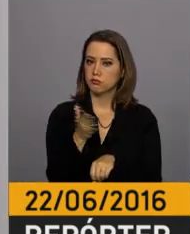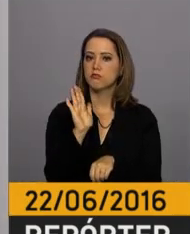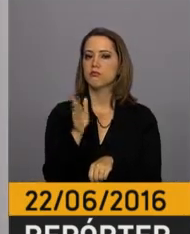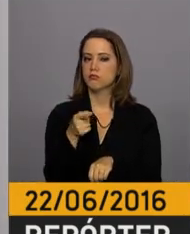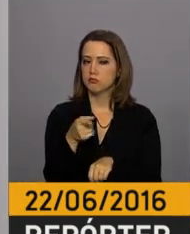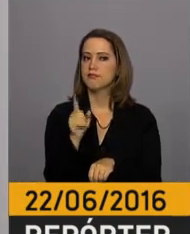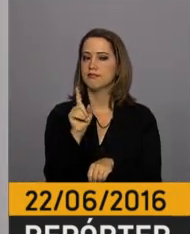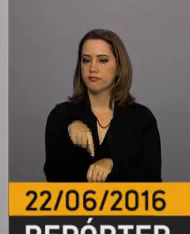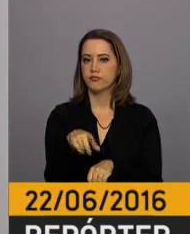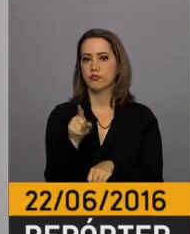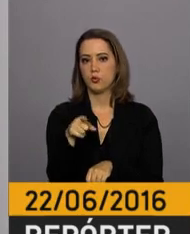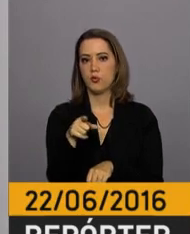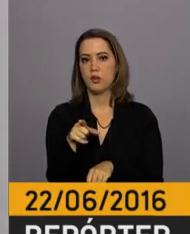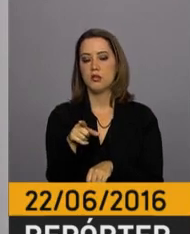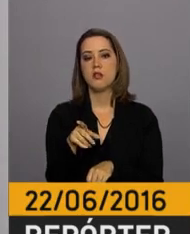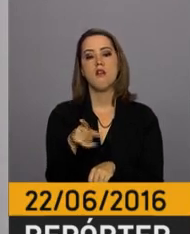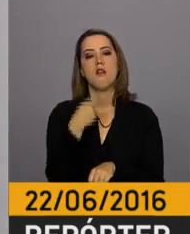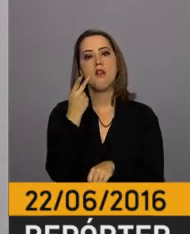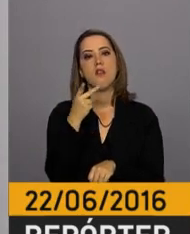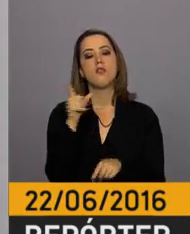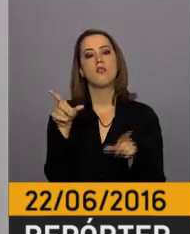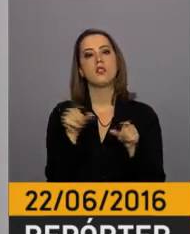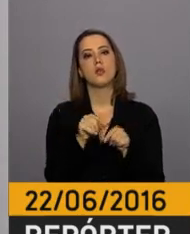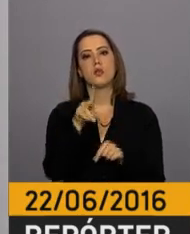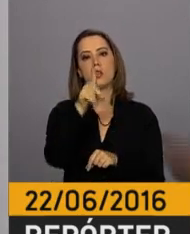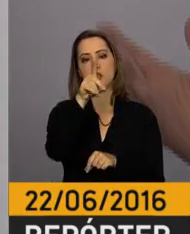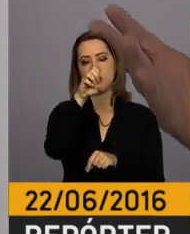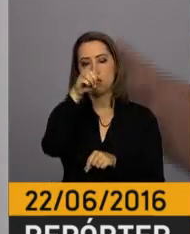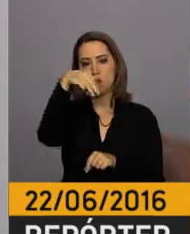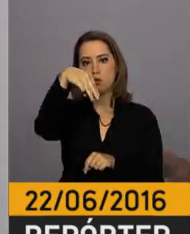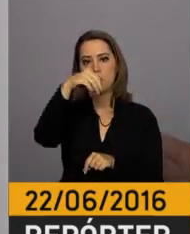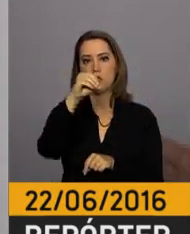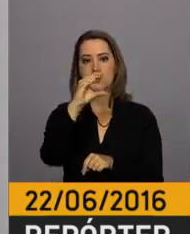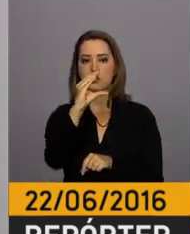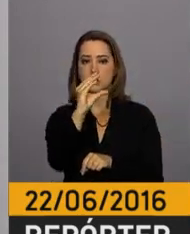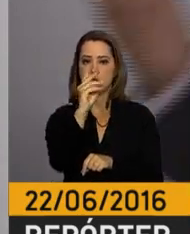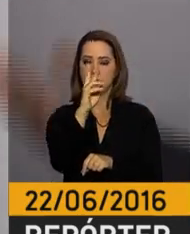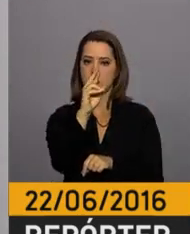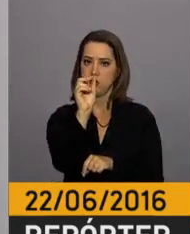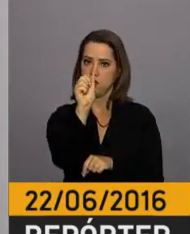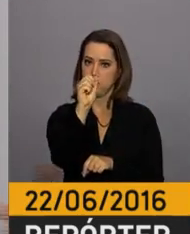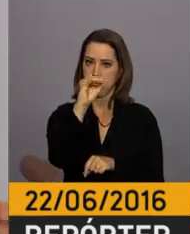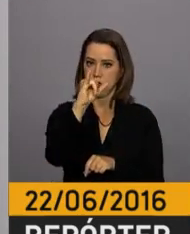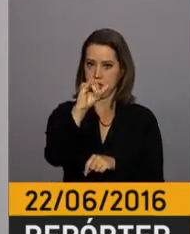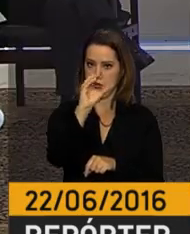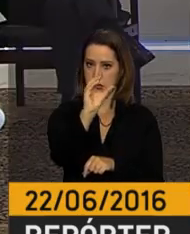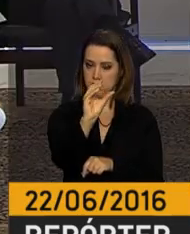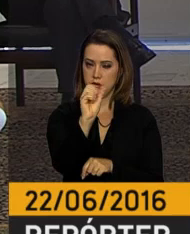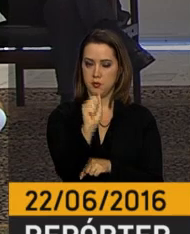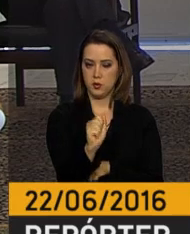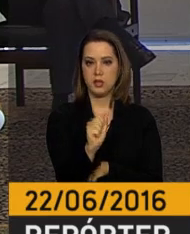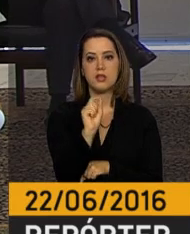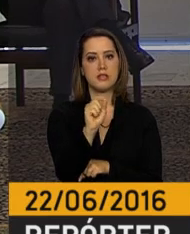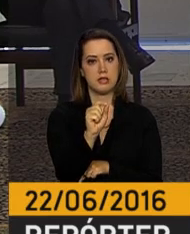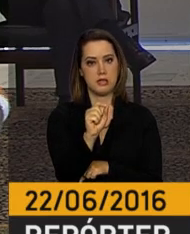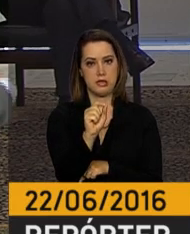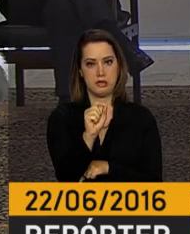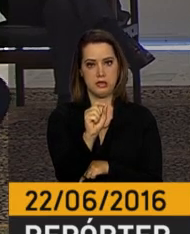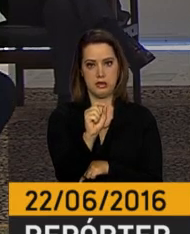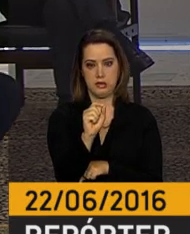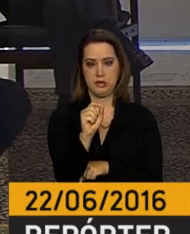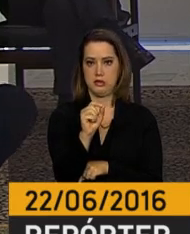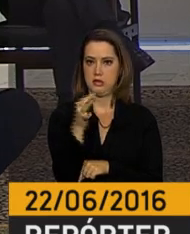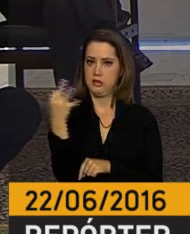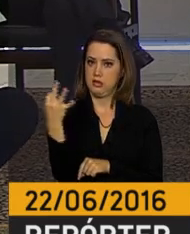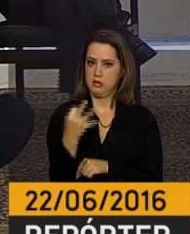é de falar de uma democracia da eficiência adorei primeiro porque somos do movimento Brasil eficiente ou éramos agora